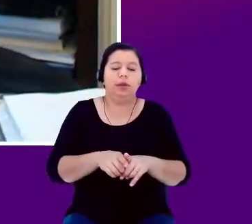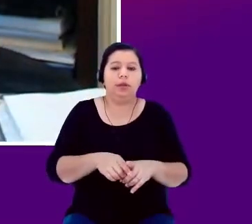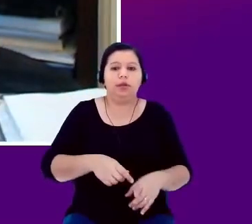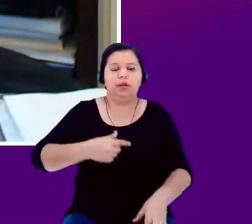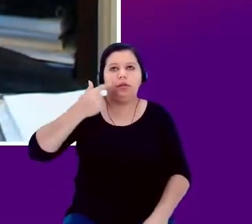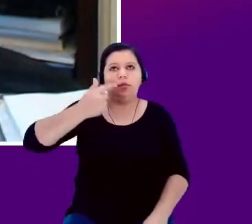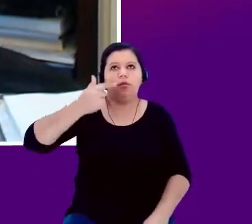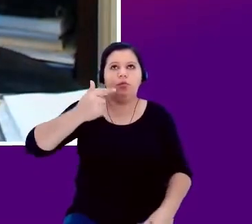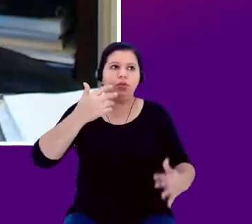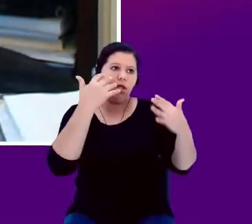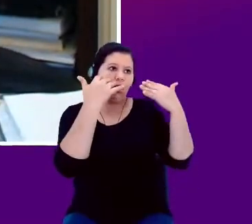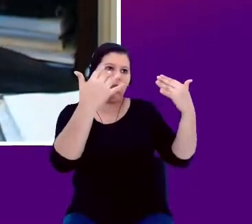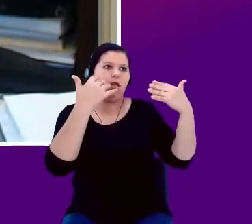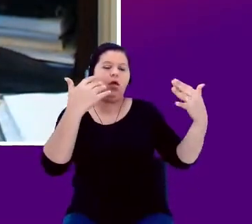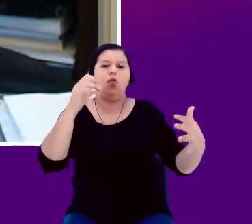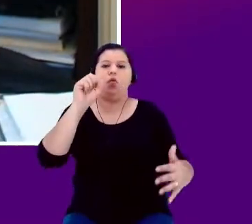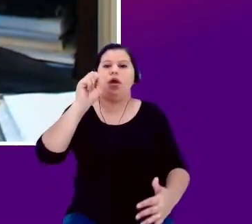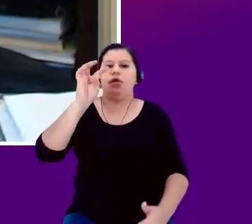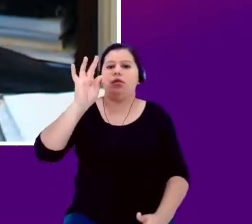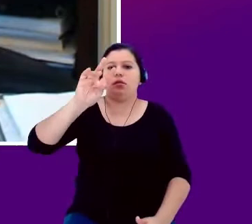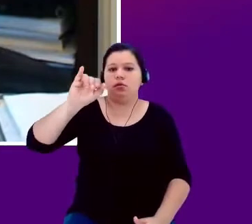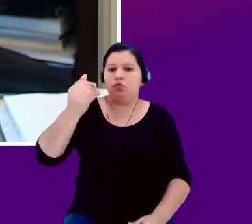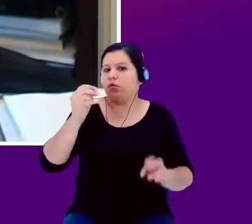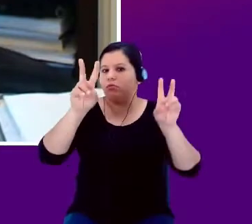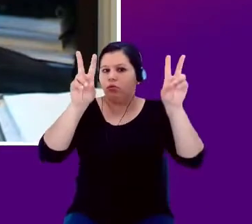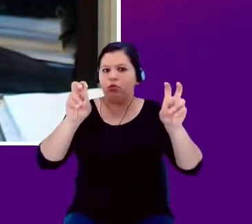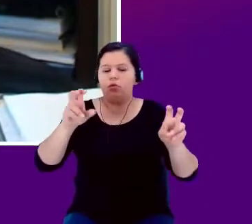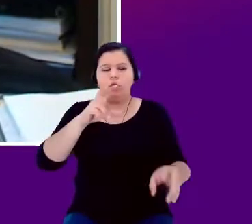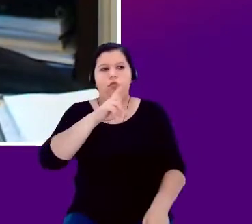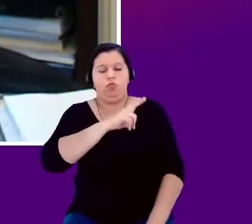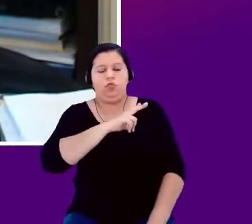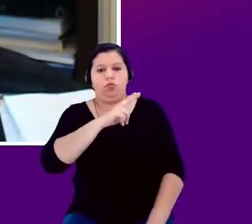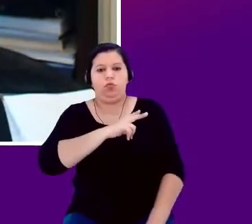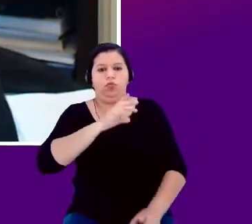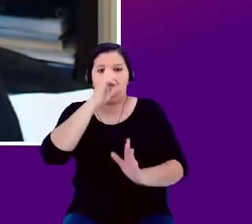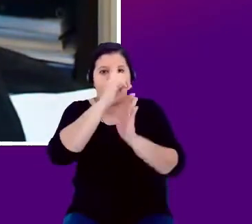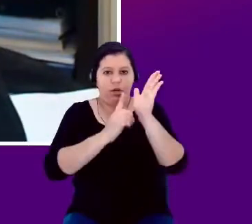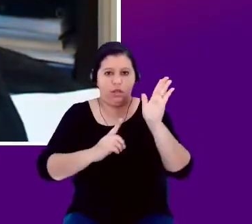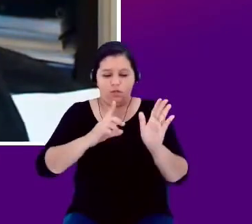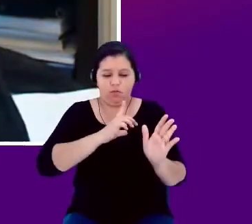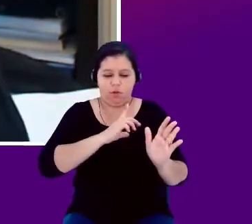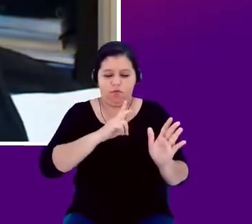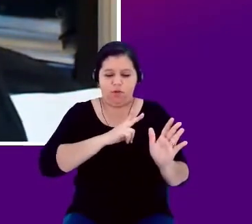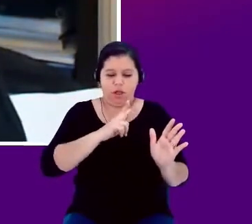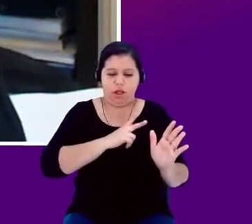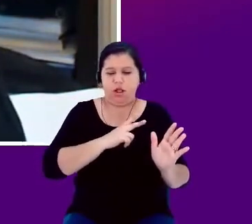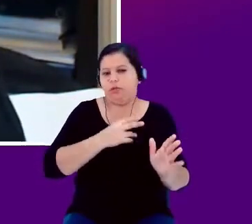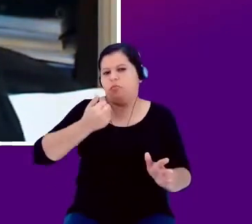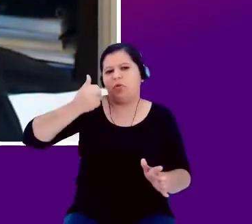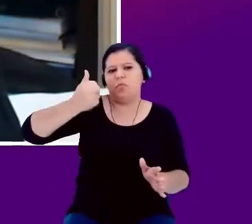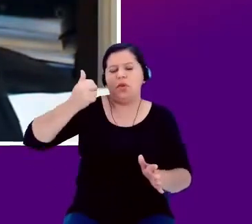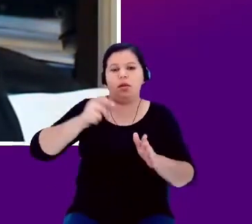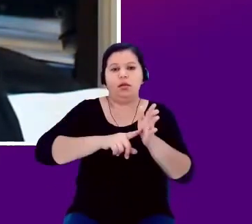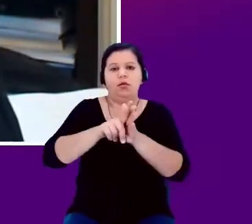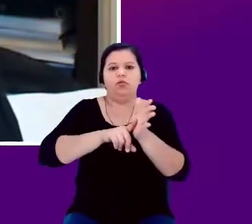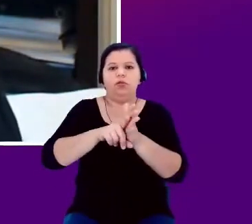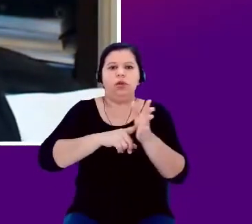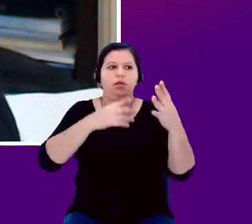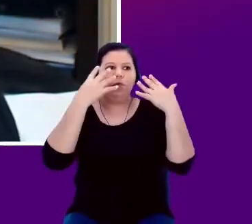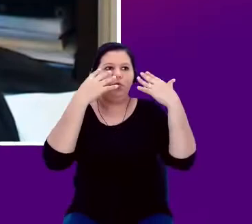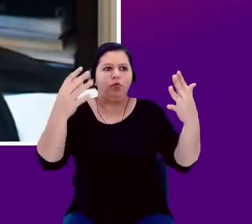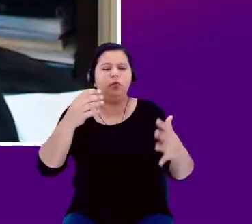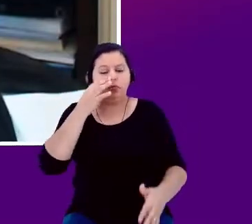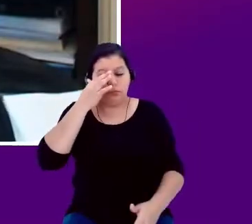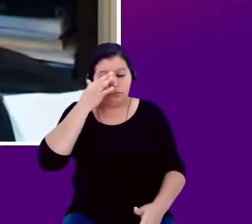STJ, encarregada do direito privado, ocasião em que se realizou a primeira audiência pública no STJ,